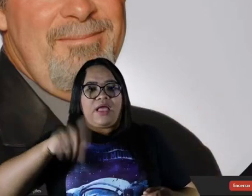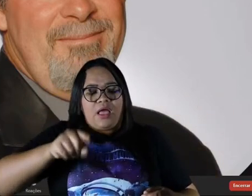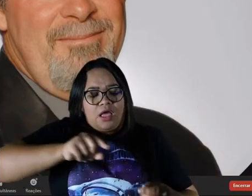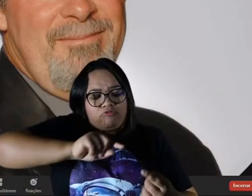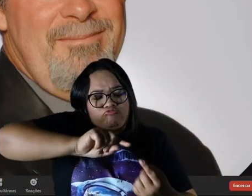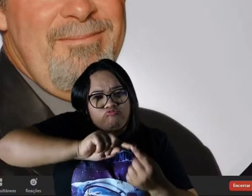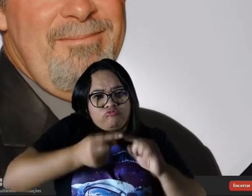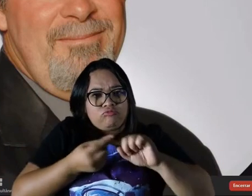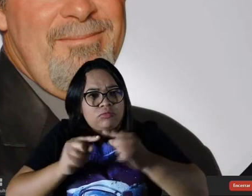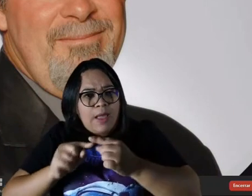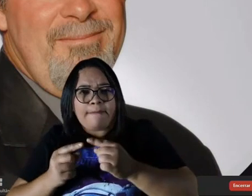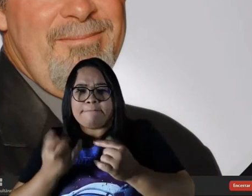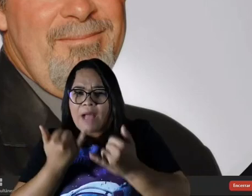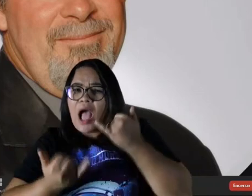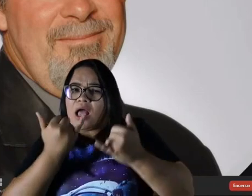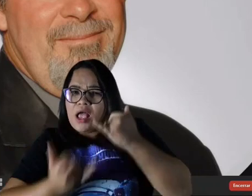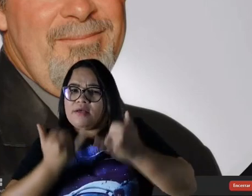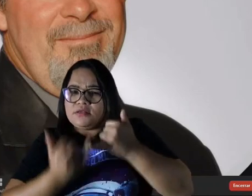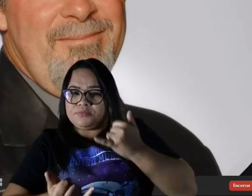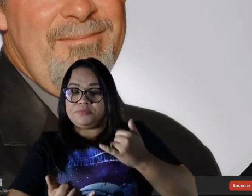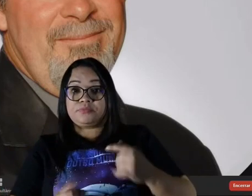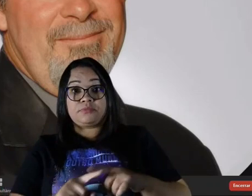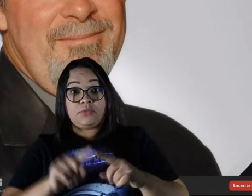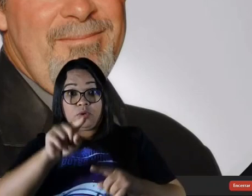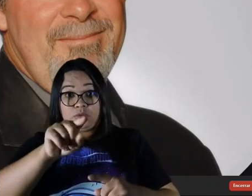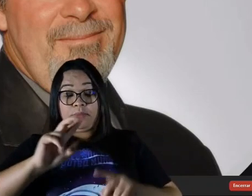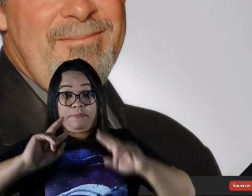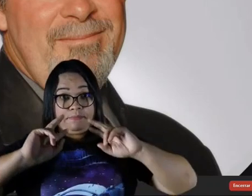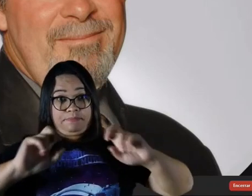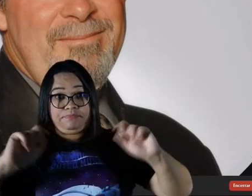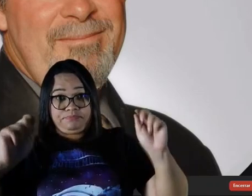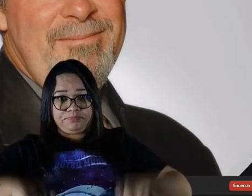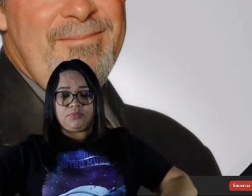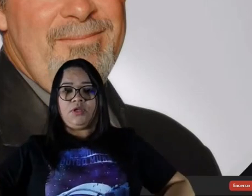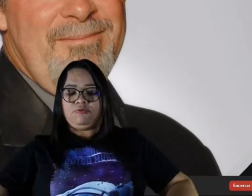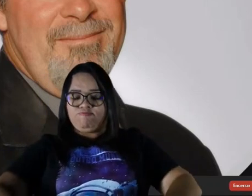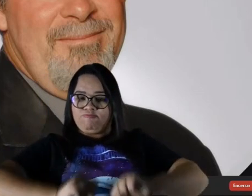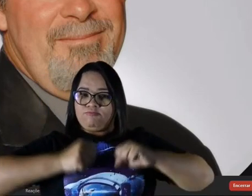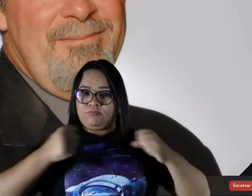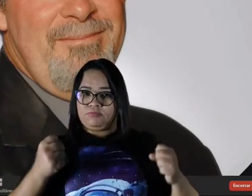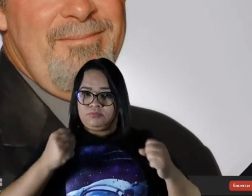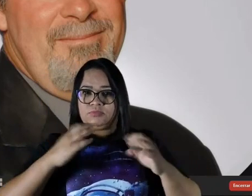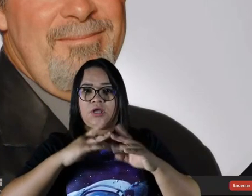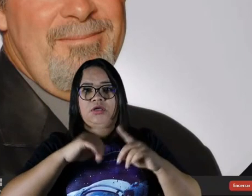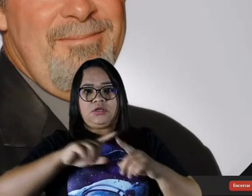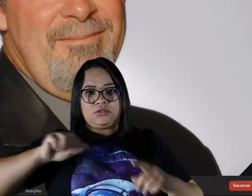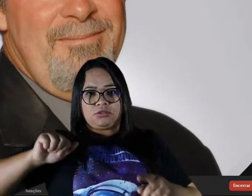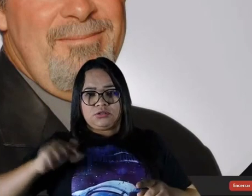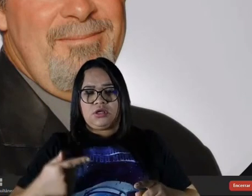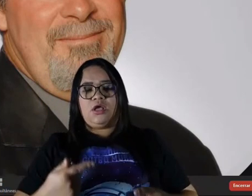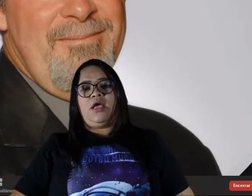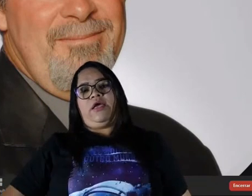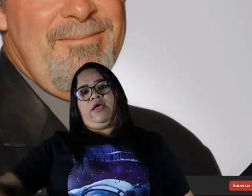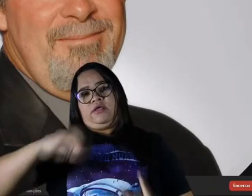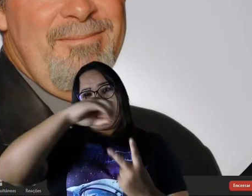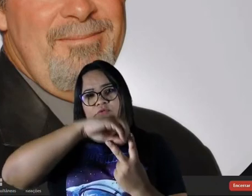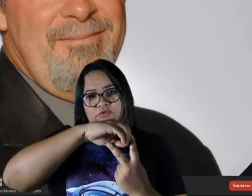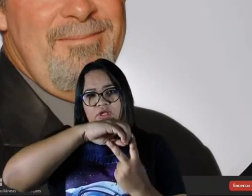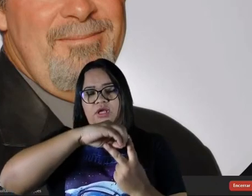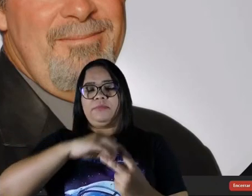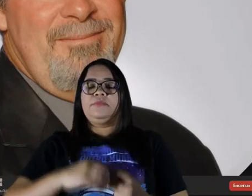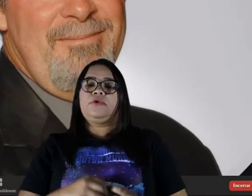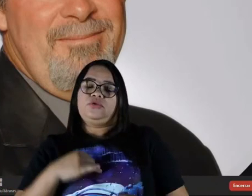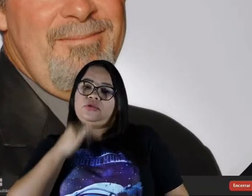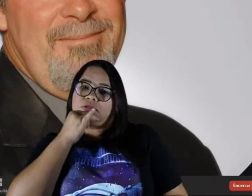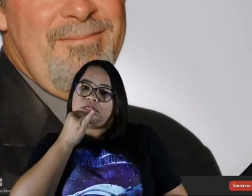eu diria até. Então, hoje, você pode notar que um dos esforços da Igreja Adventista, através da TV Novo Tempo, o programa Evidências aqui, que eu estou dando